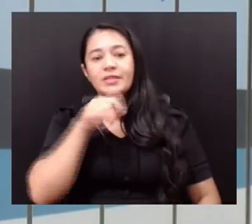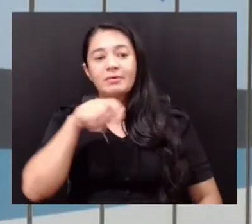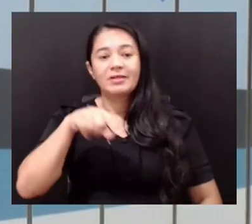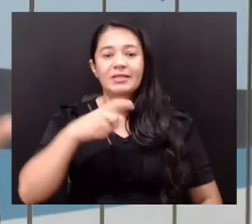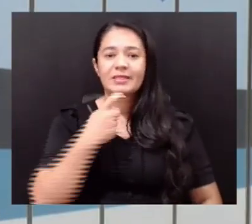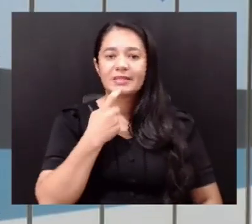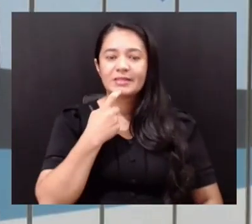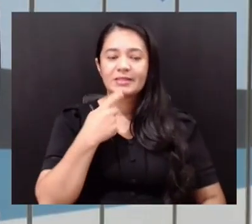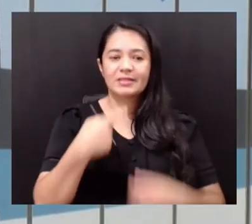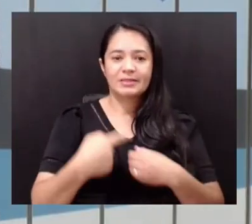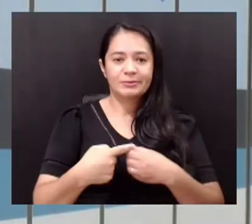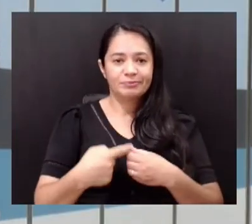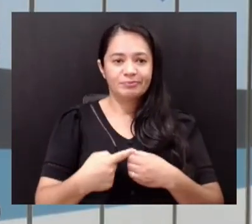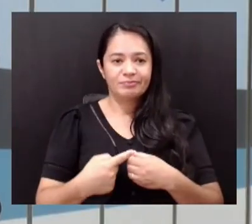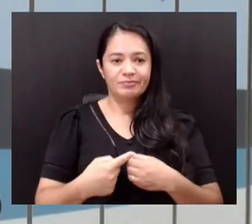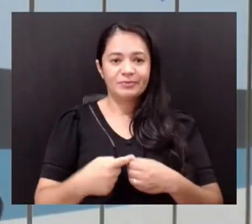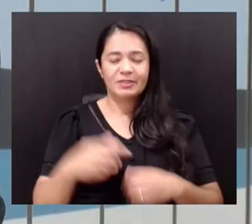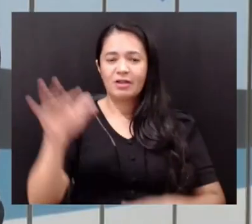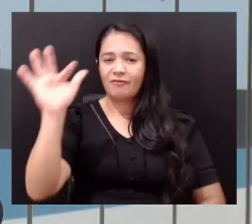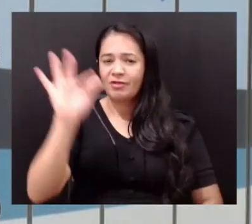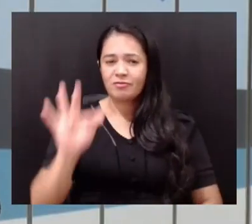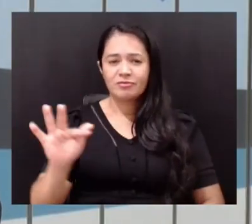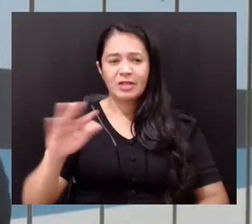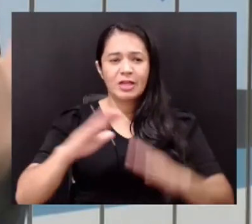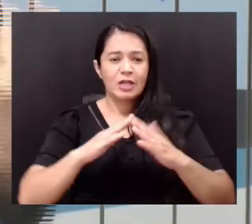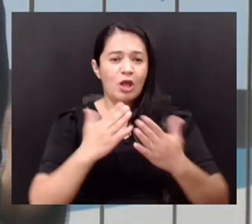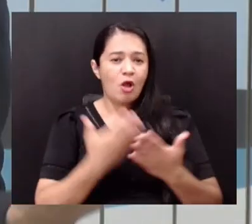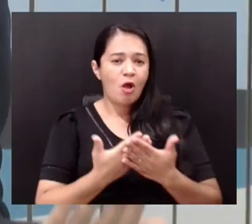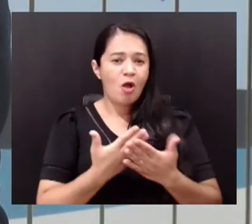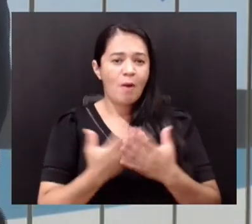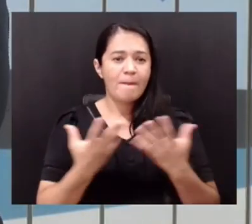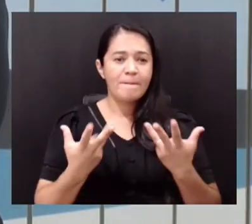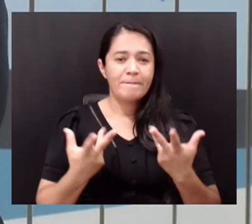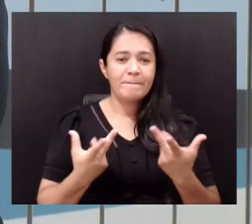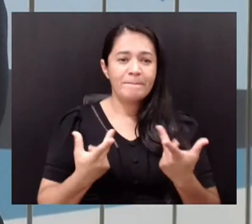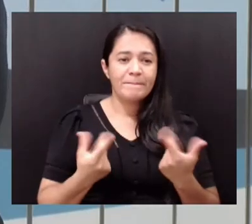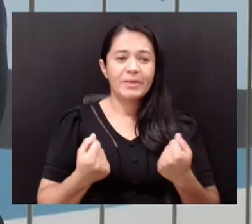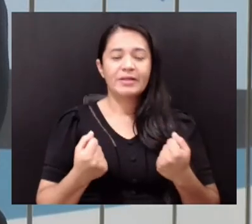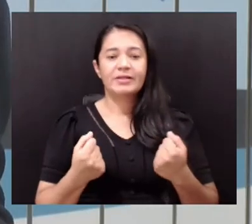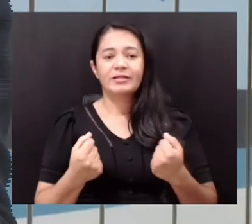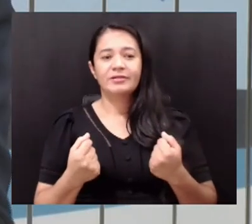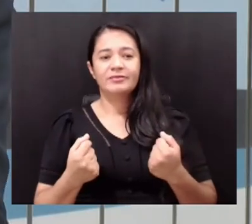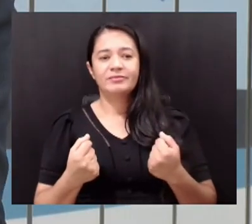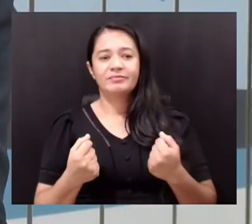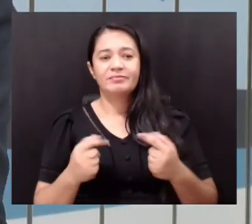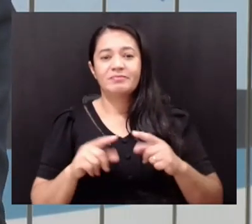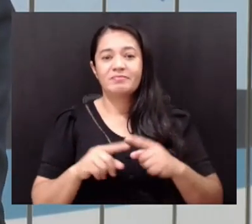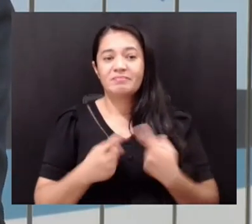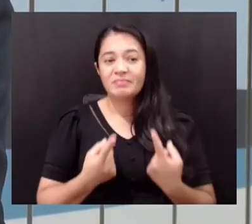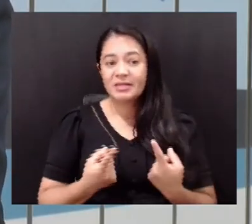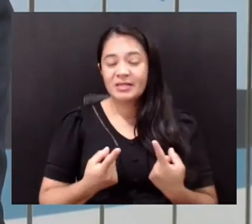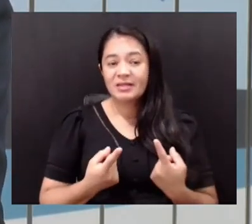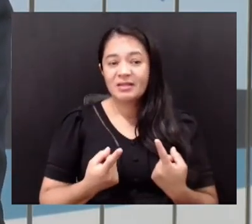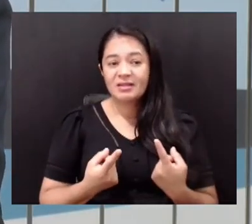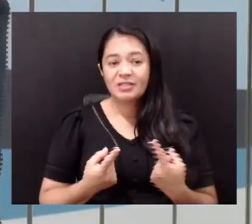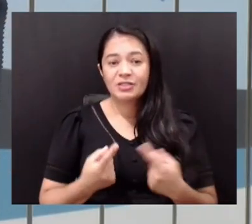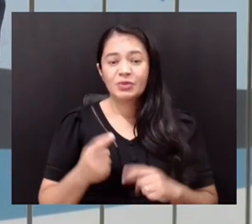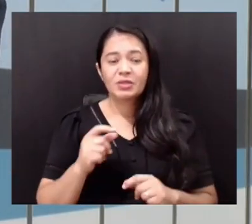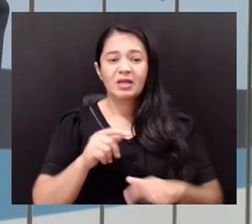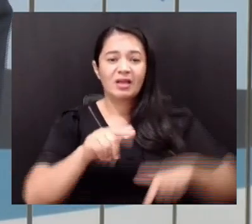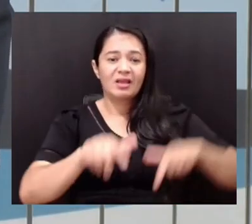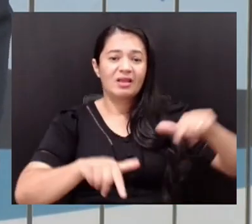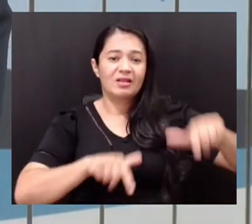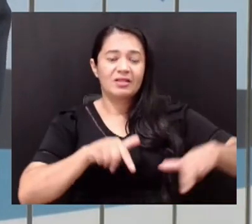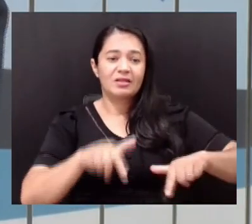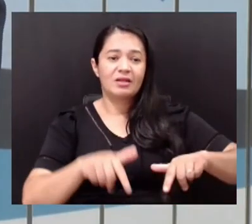universidades e escolas maravilhosas. A gente fala muitas vezes da uberização do trabalho, que é aquele trabalho informal, que não